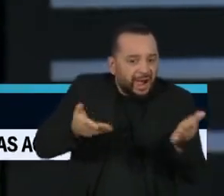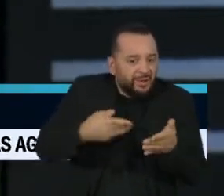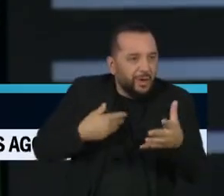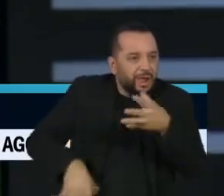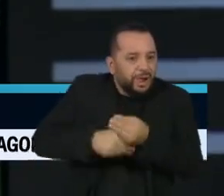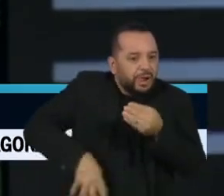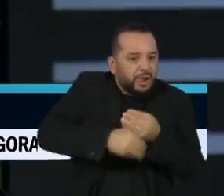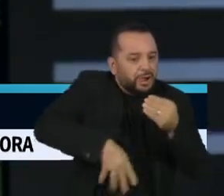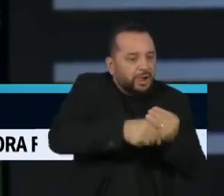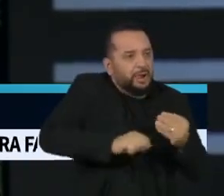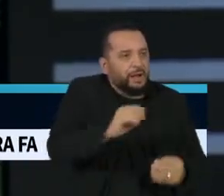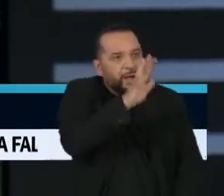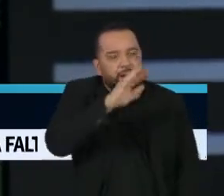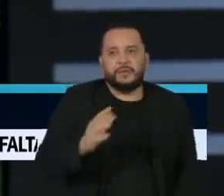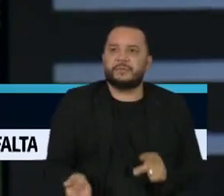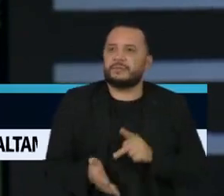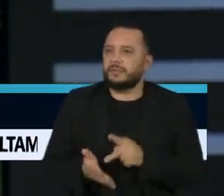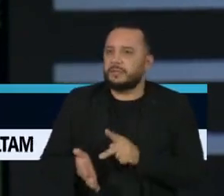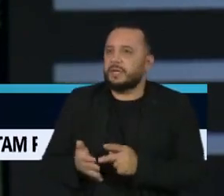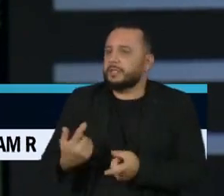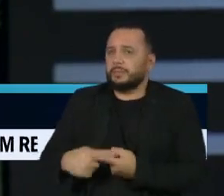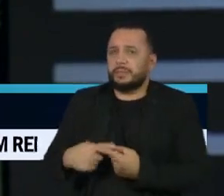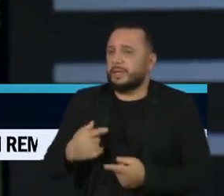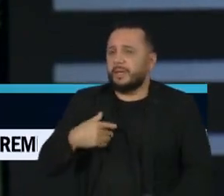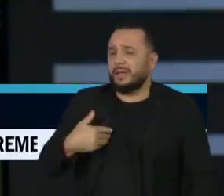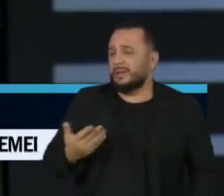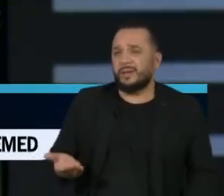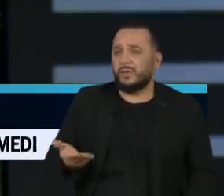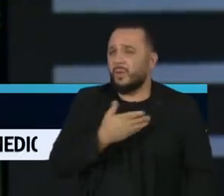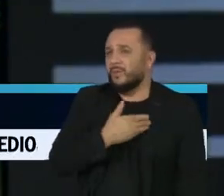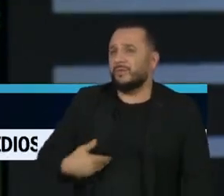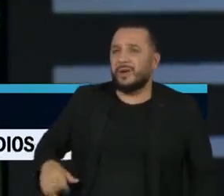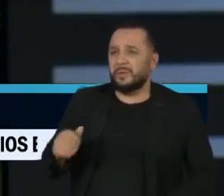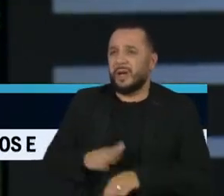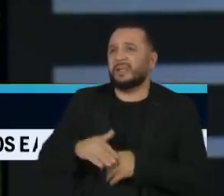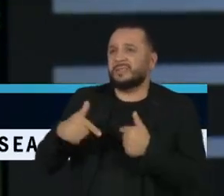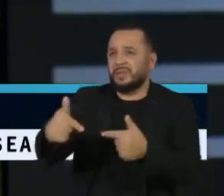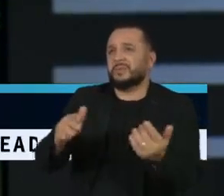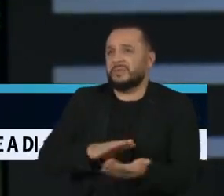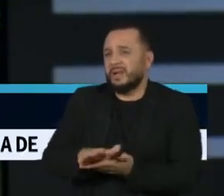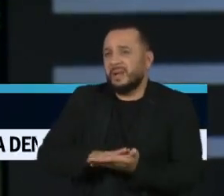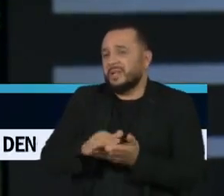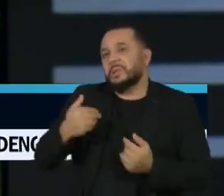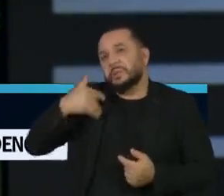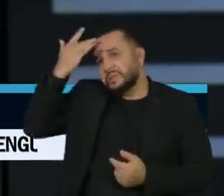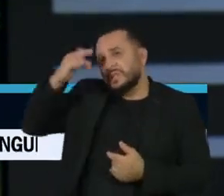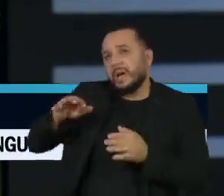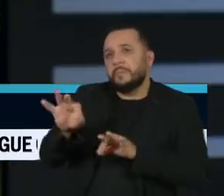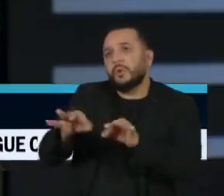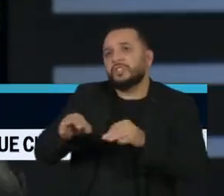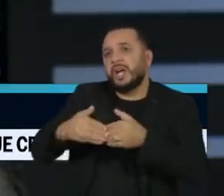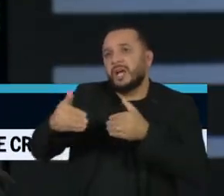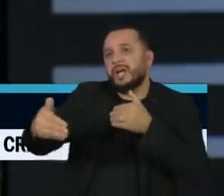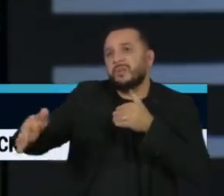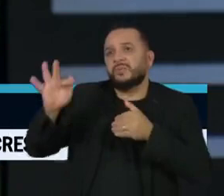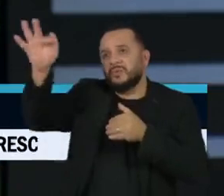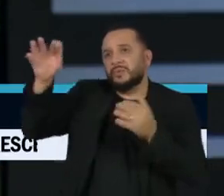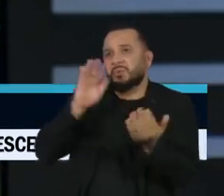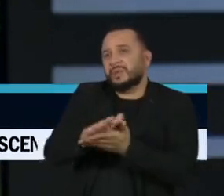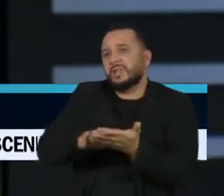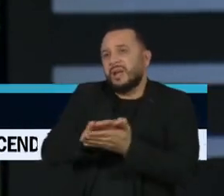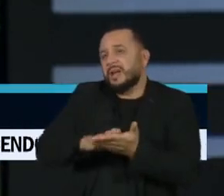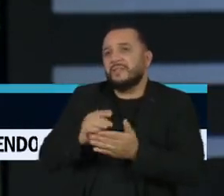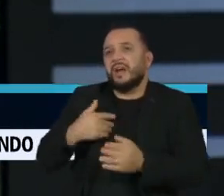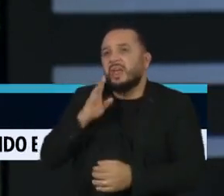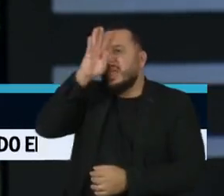acontecendo sistematicamente no país. Quando você tem um desgoverno, o que acontece é que não se prevê nada, nenhum problema na frente, tudo, né? Vai